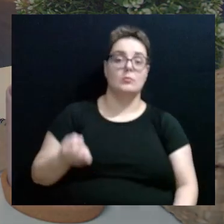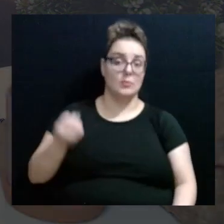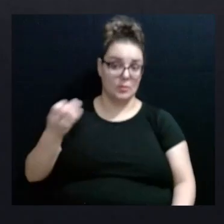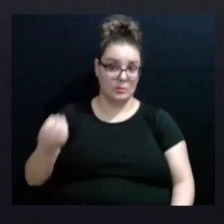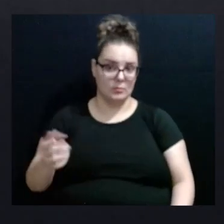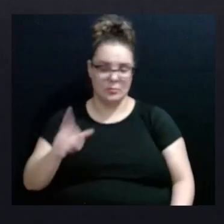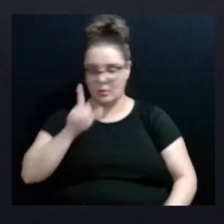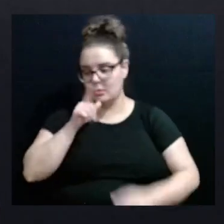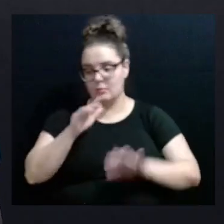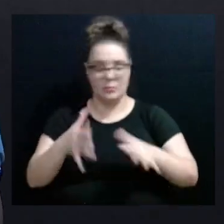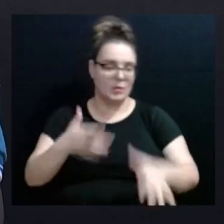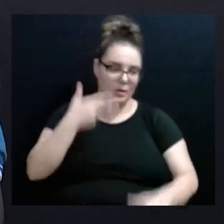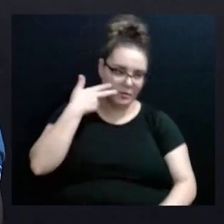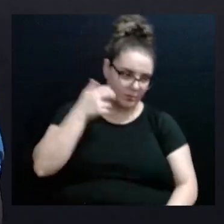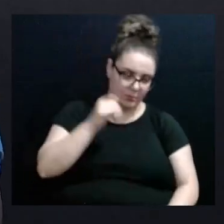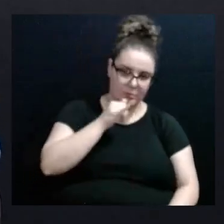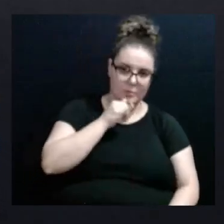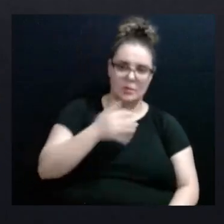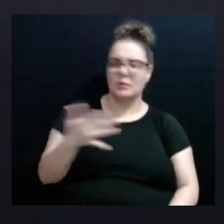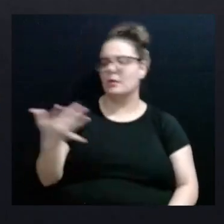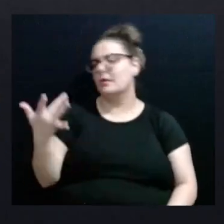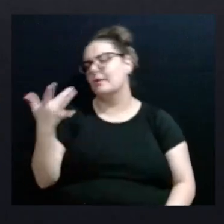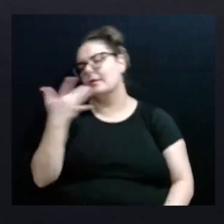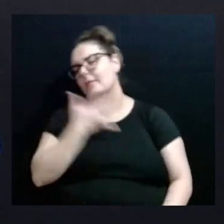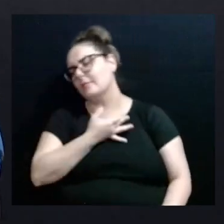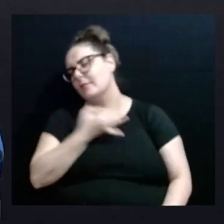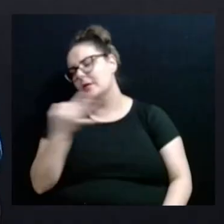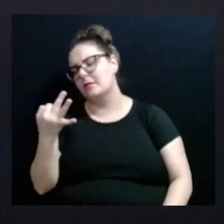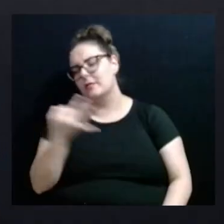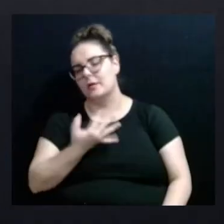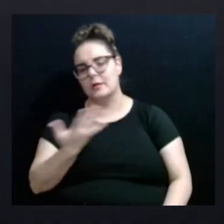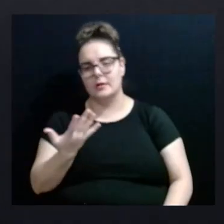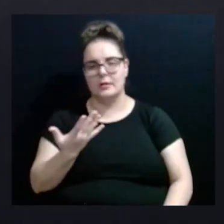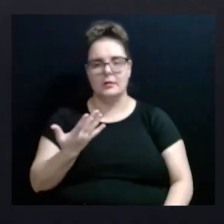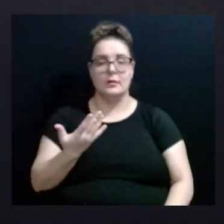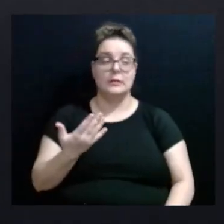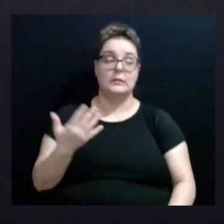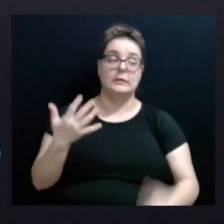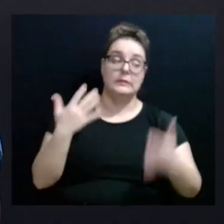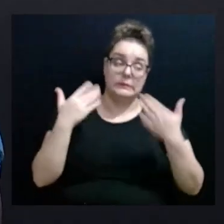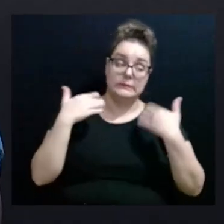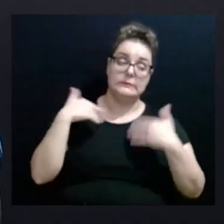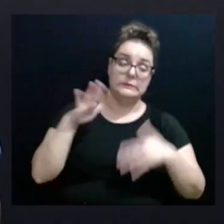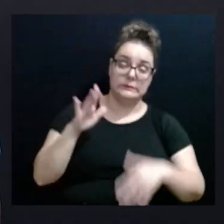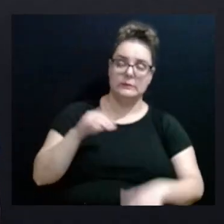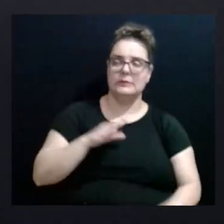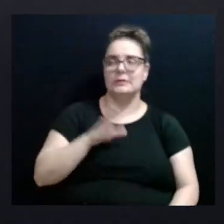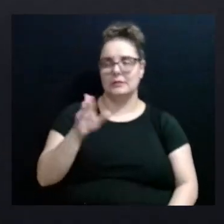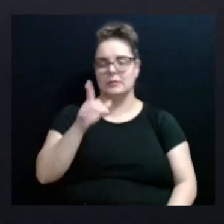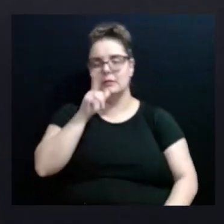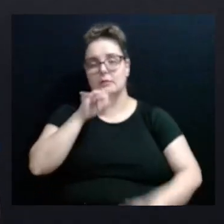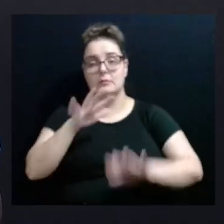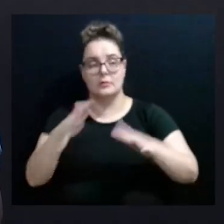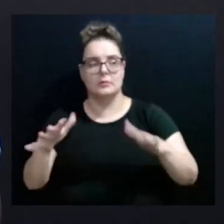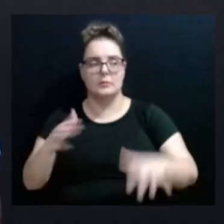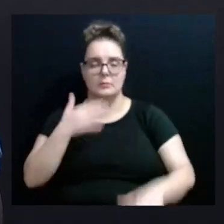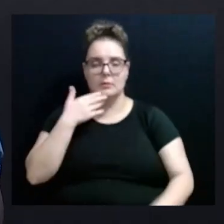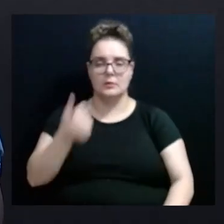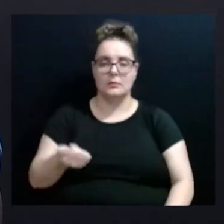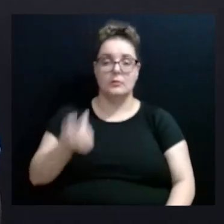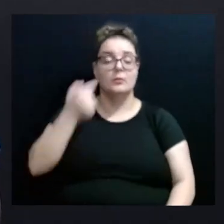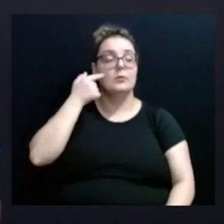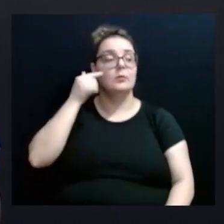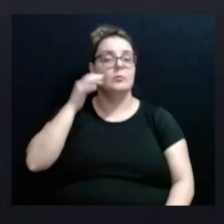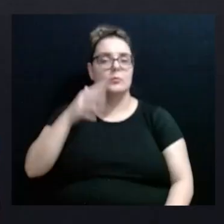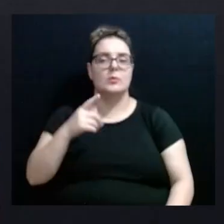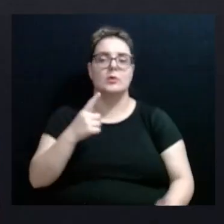mudando para quando você vai fazer uma viagem para a praia, Rafael, que é uma delícia, está cada vez mais quente, o que você